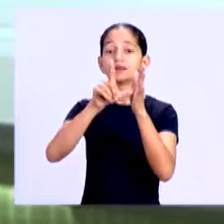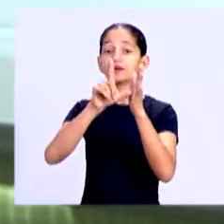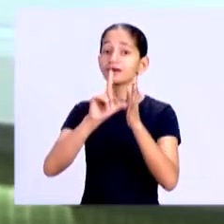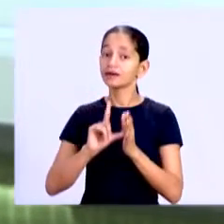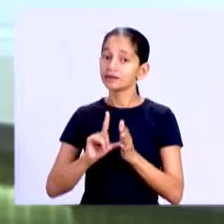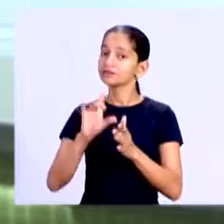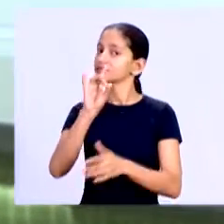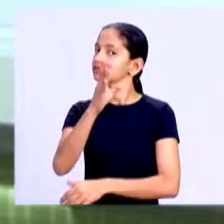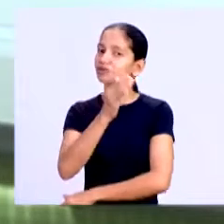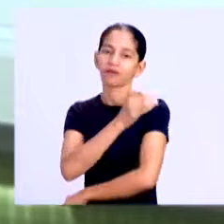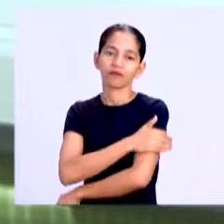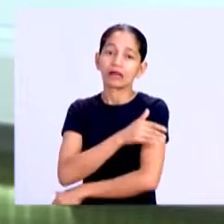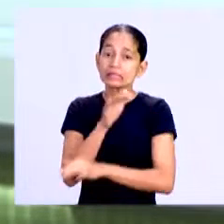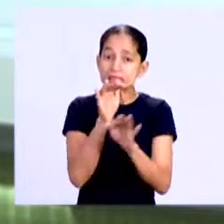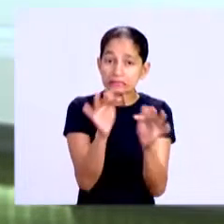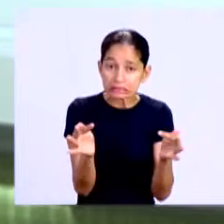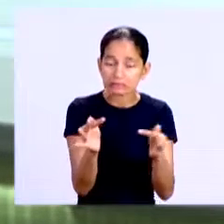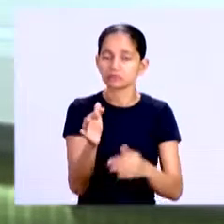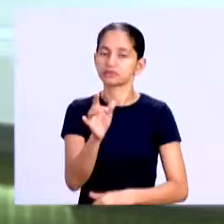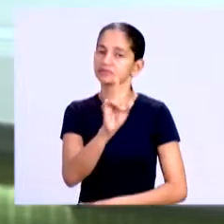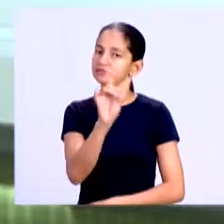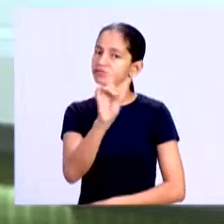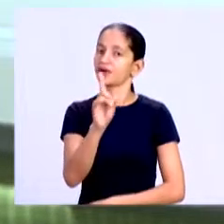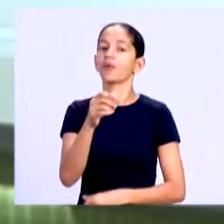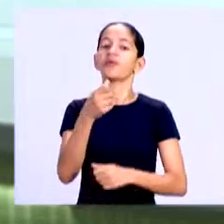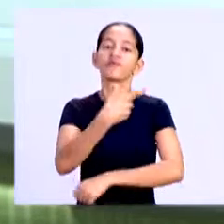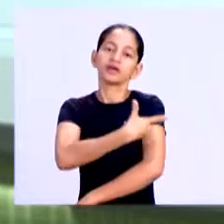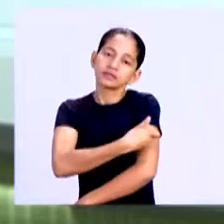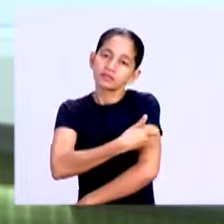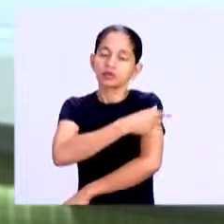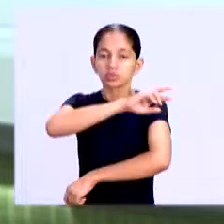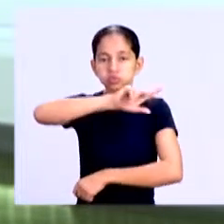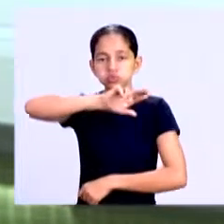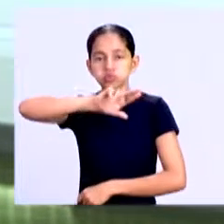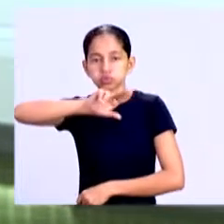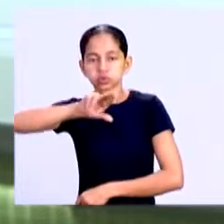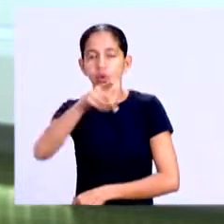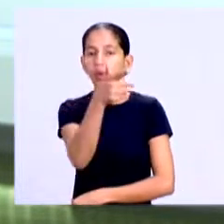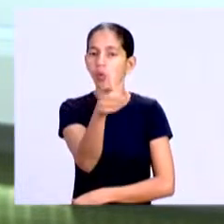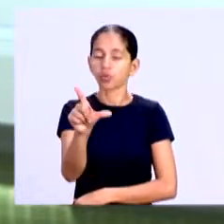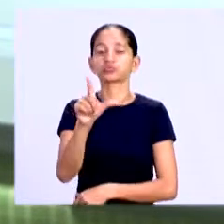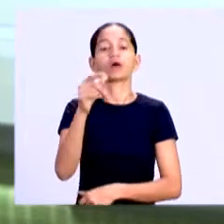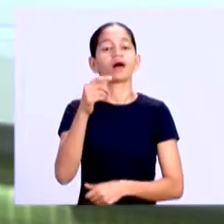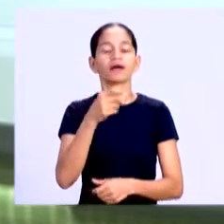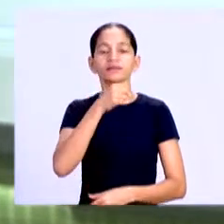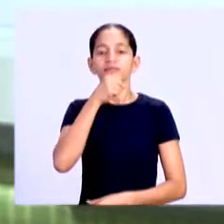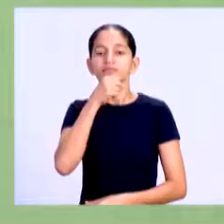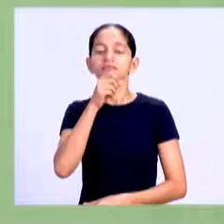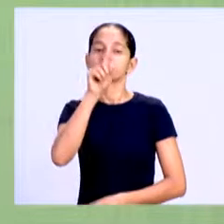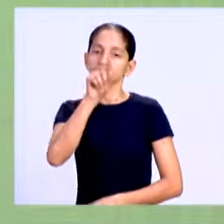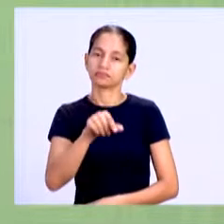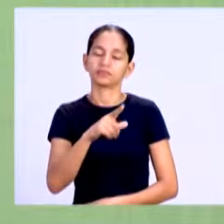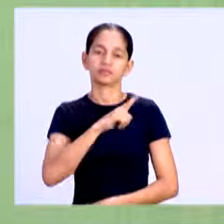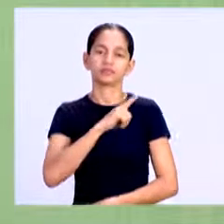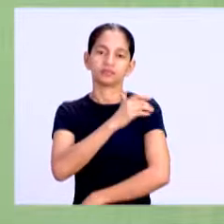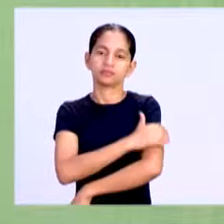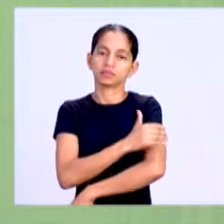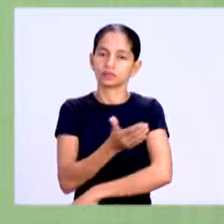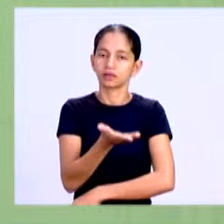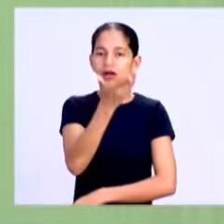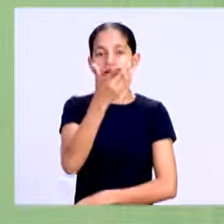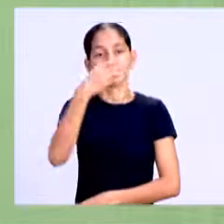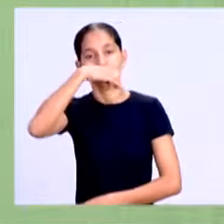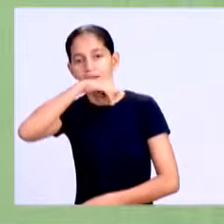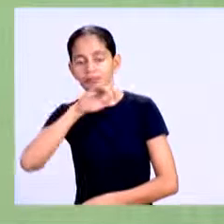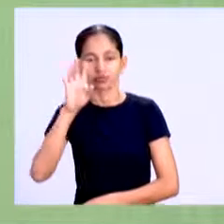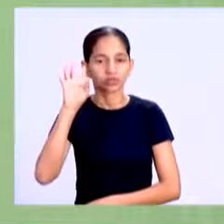além da verificação da pressão, exames que comprovem que esse idoso é hipertenso. Não é numa simples